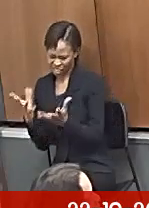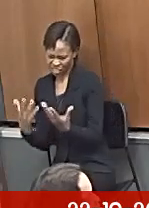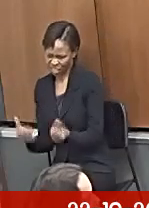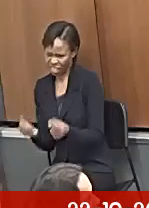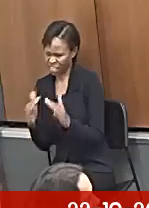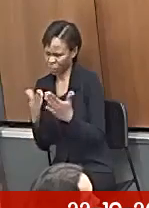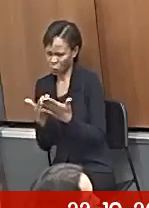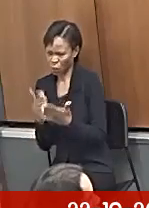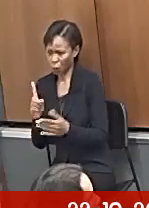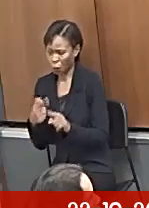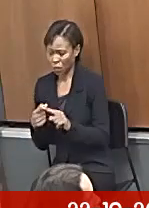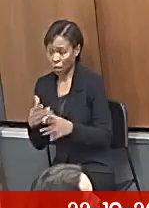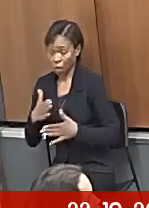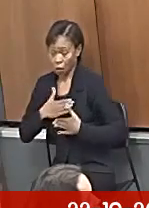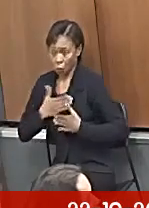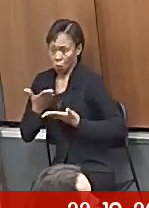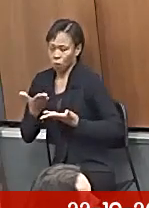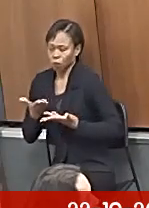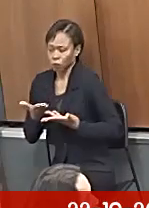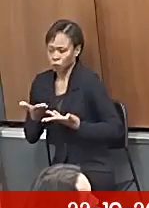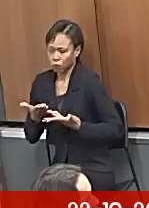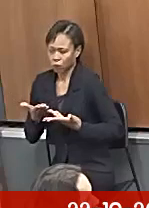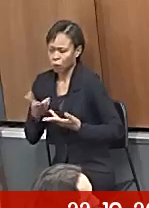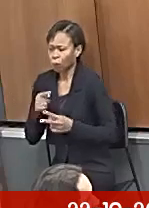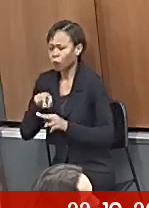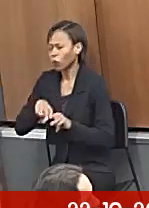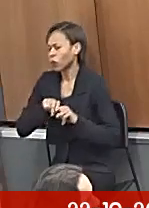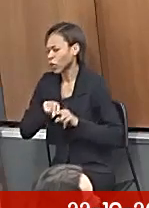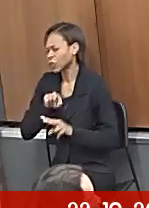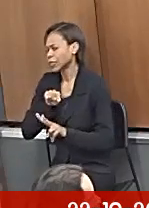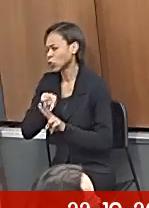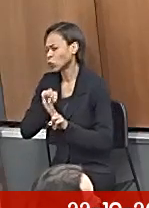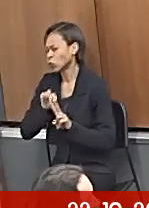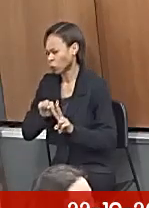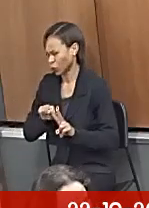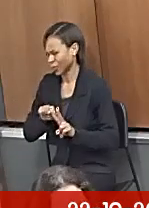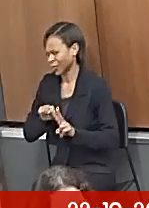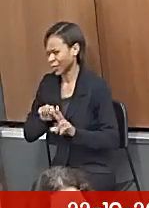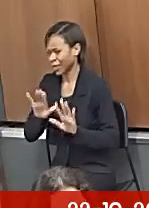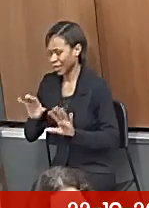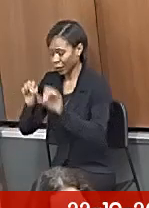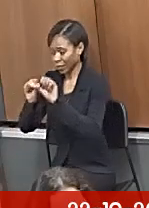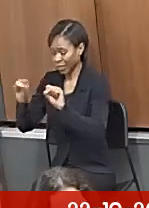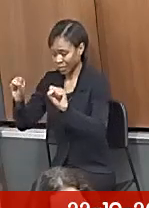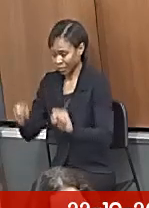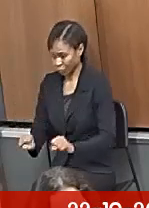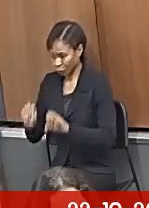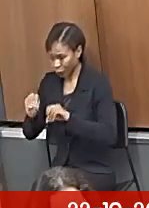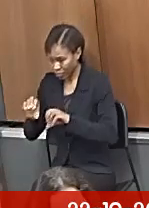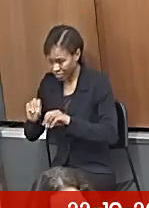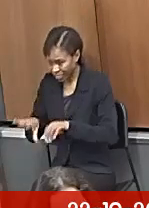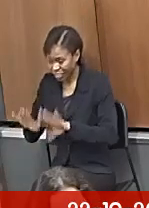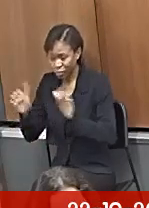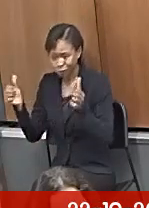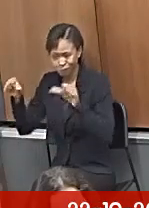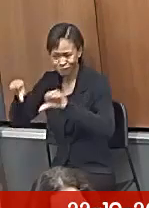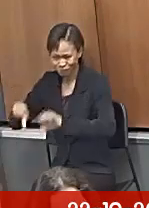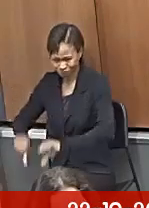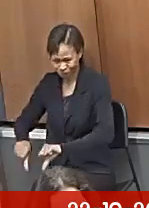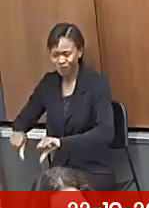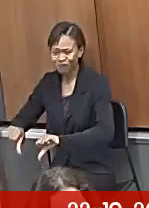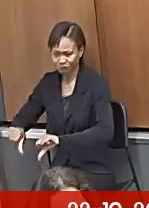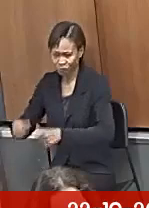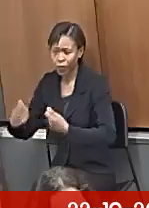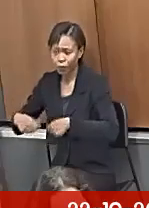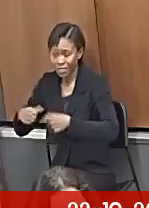causam espanto. E atribuo isso a pelo menos duas razões. Porque escancaram um sistema educacional falido, que precisa de